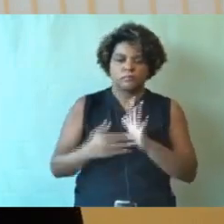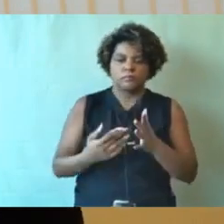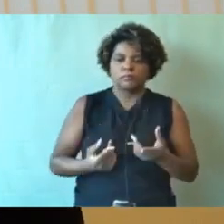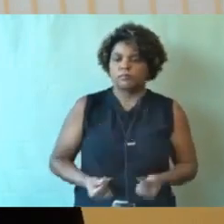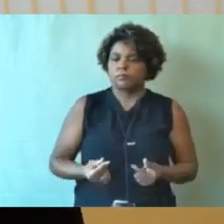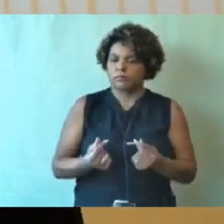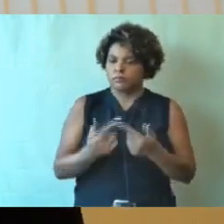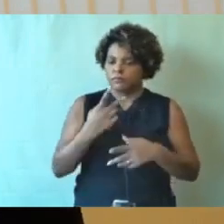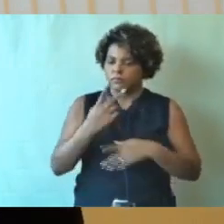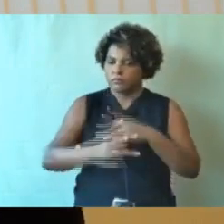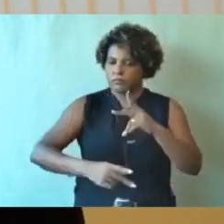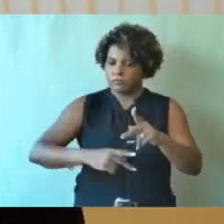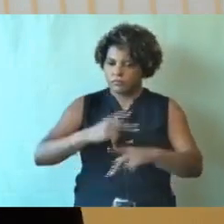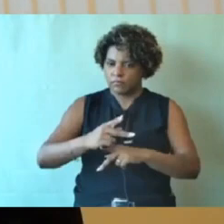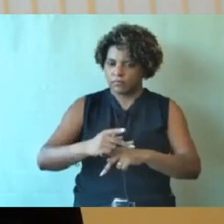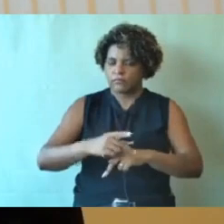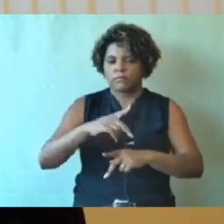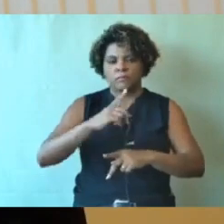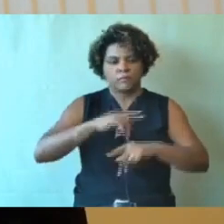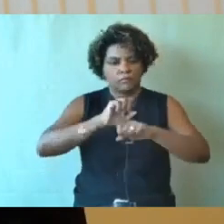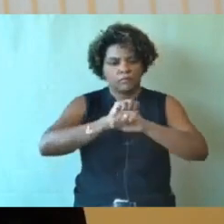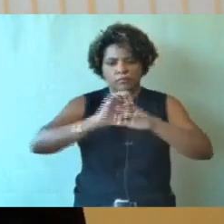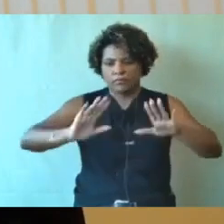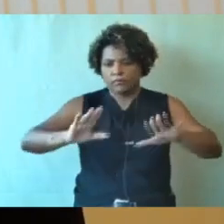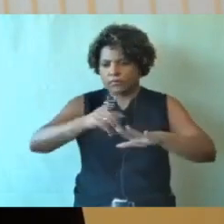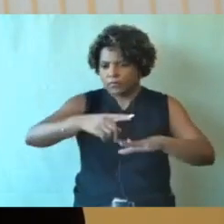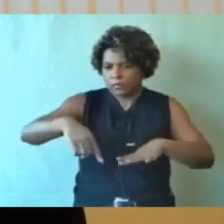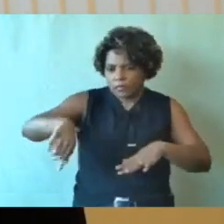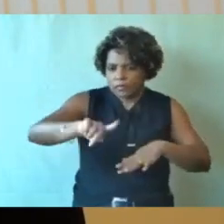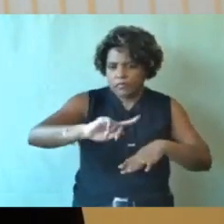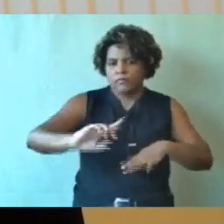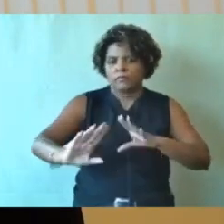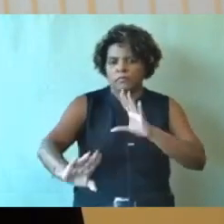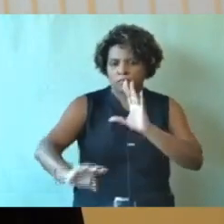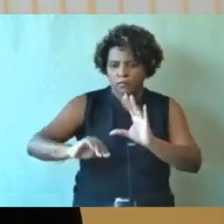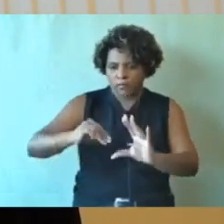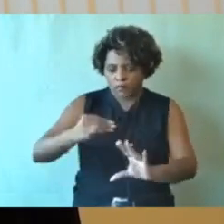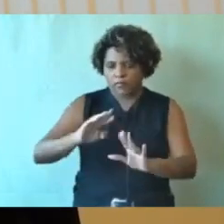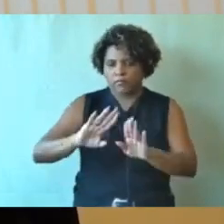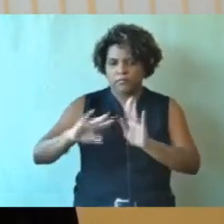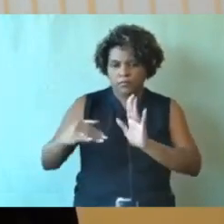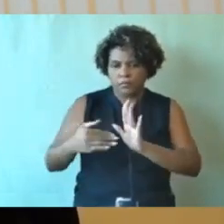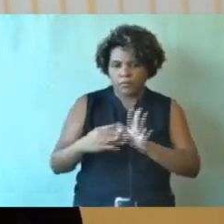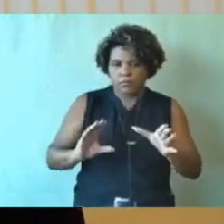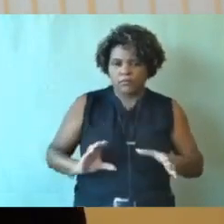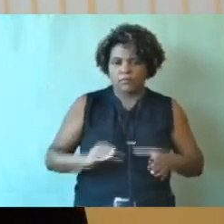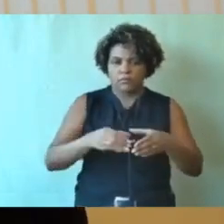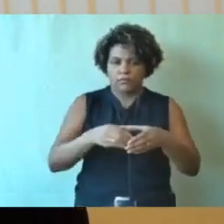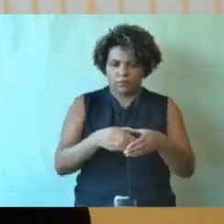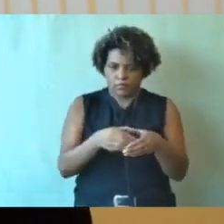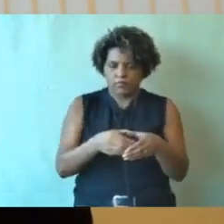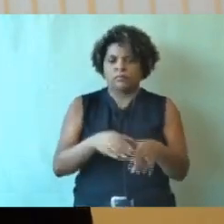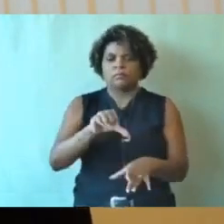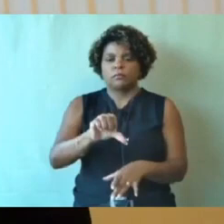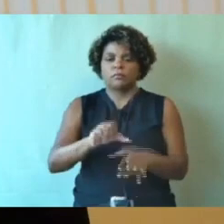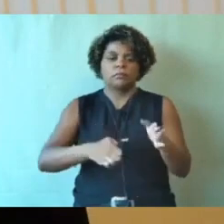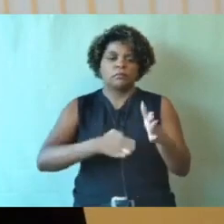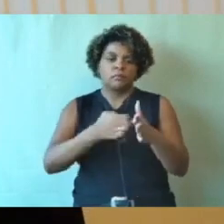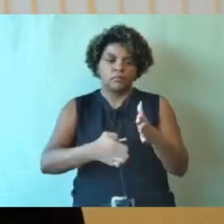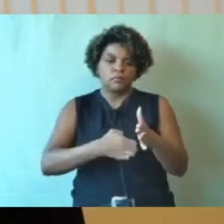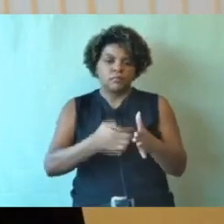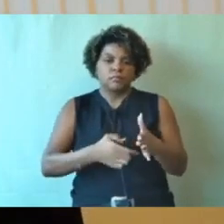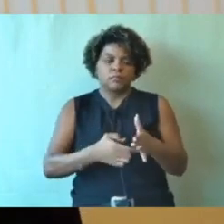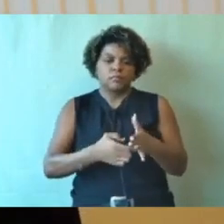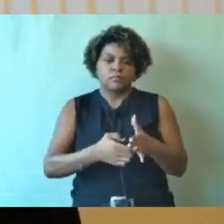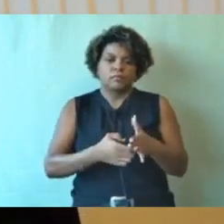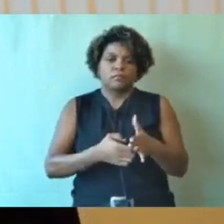ele está totalmente transparente. Vocês mandaram o consórcio, a prefeitura mandou, o consórcio distribuiu na participação de quem rodou,